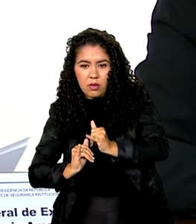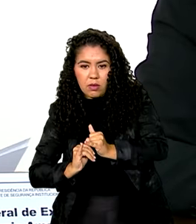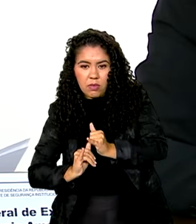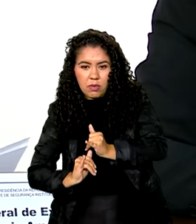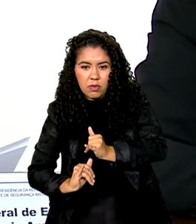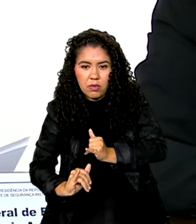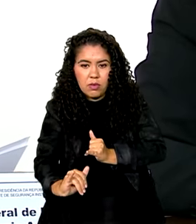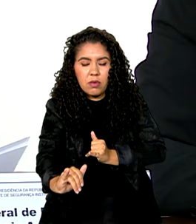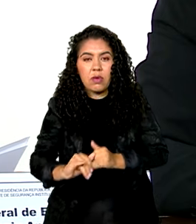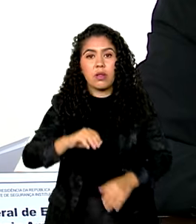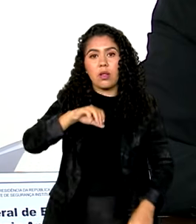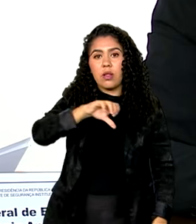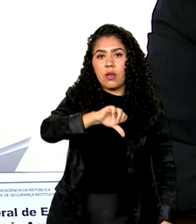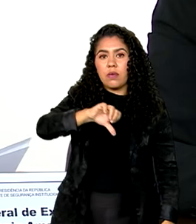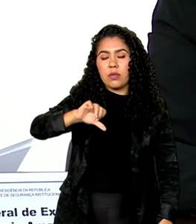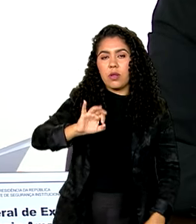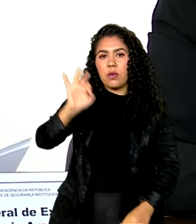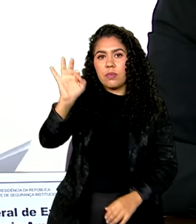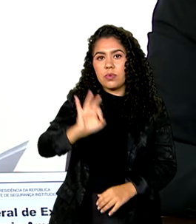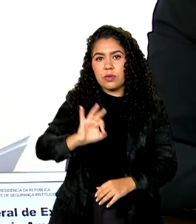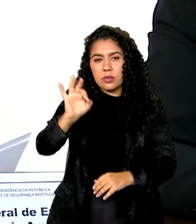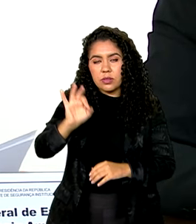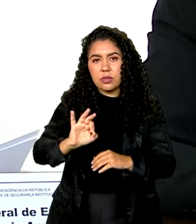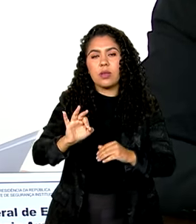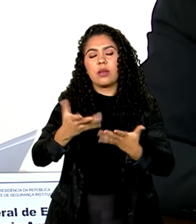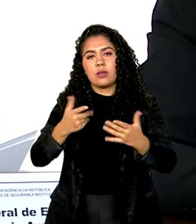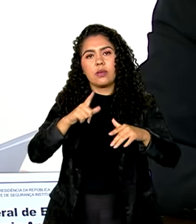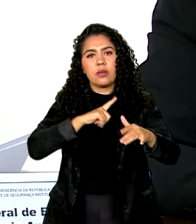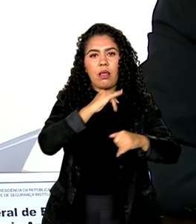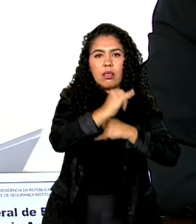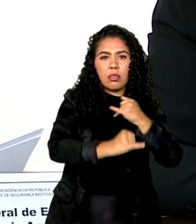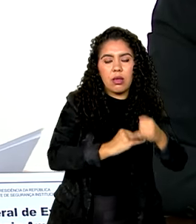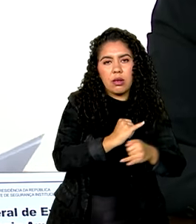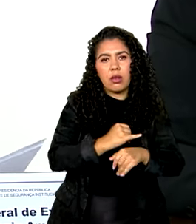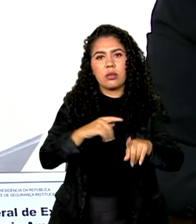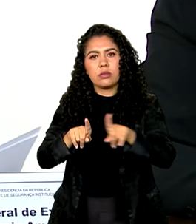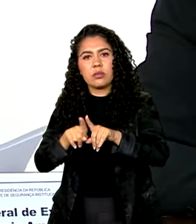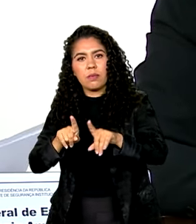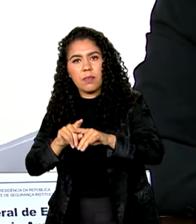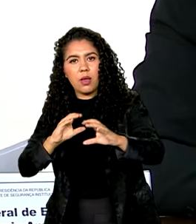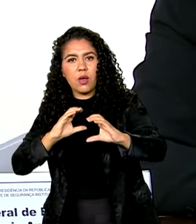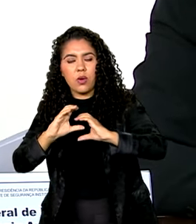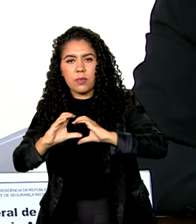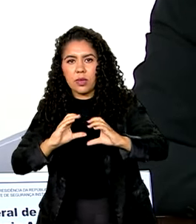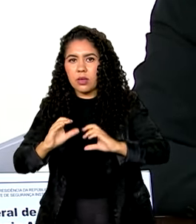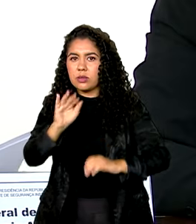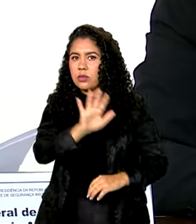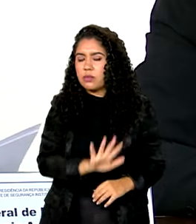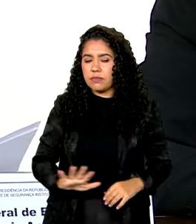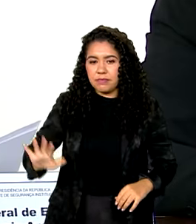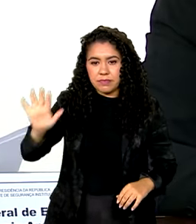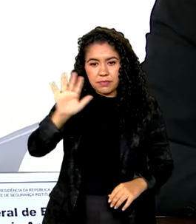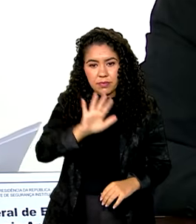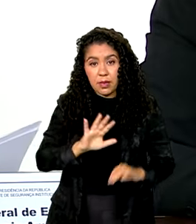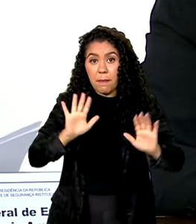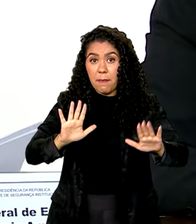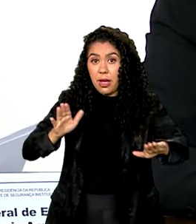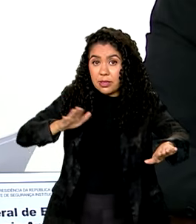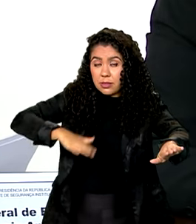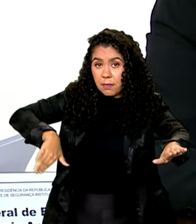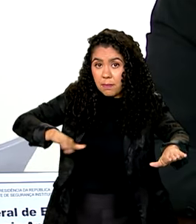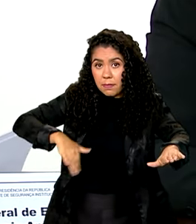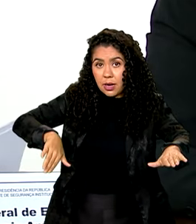99% de toda a comunicação por voz, dados e imagens de todo o planeta. E na Praia do Futuro,